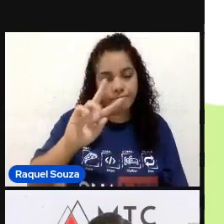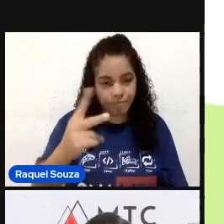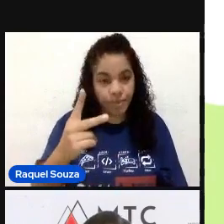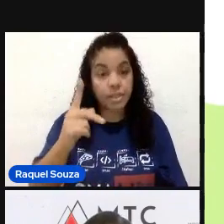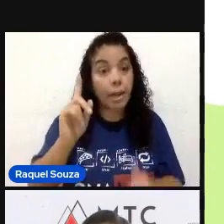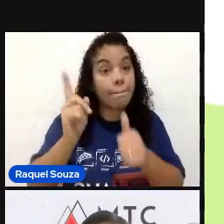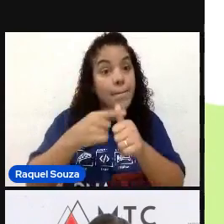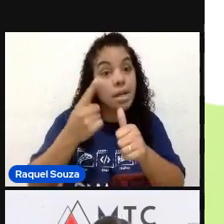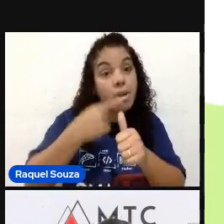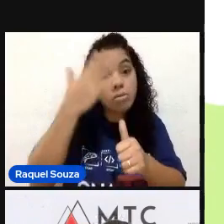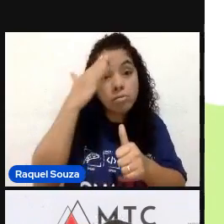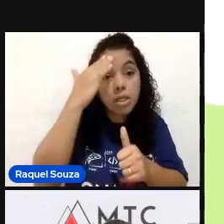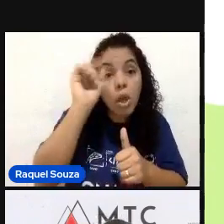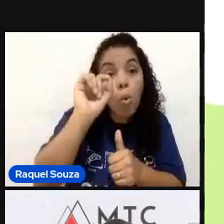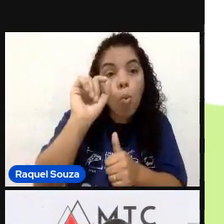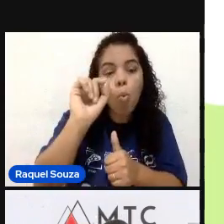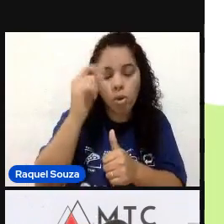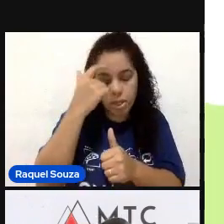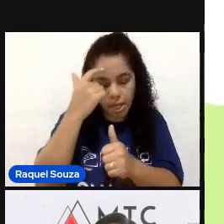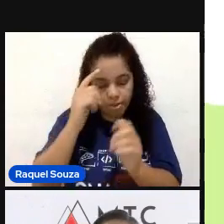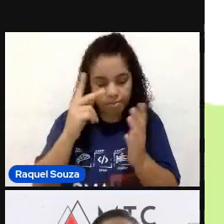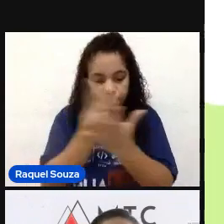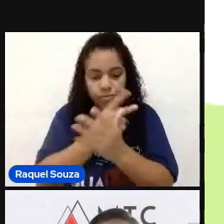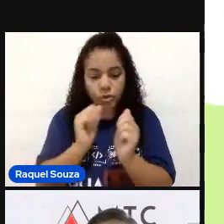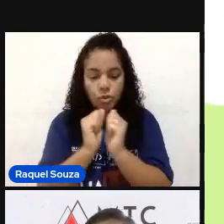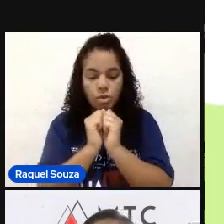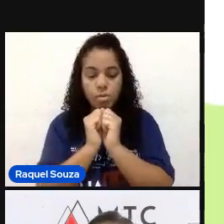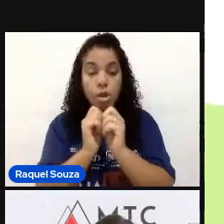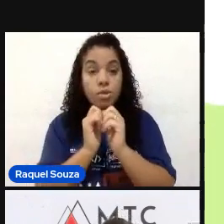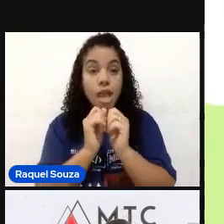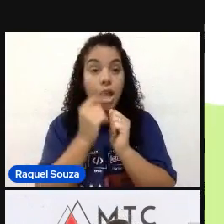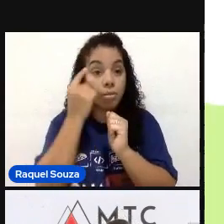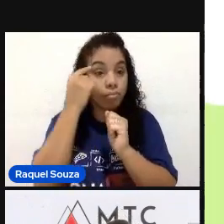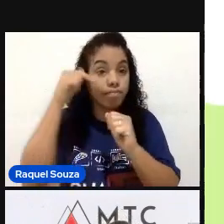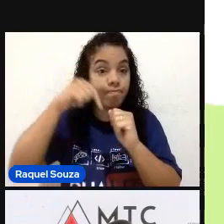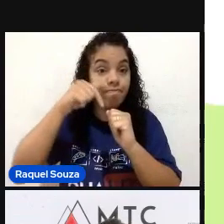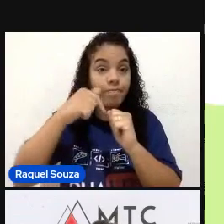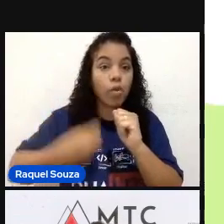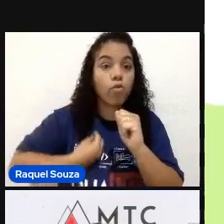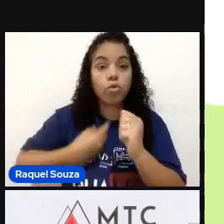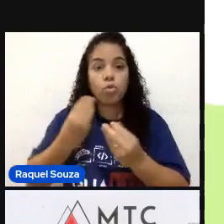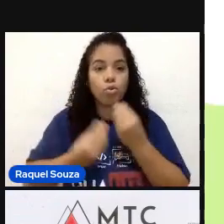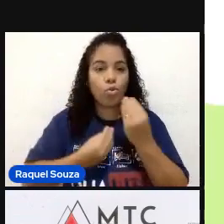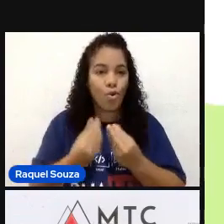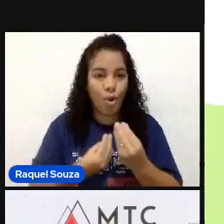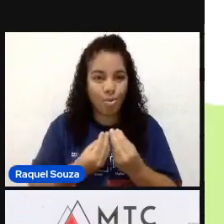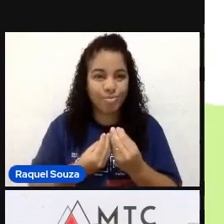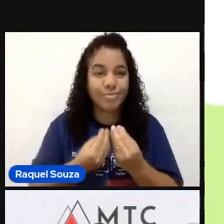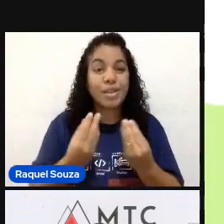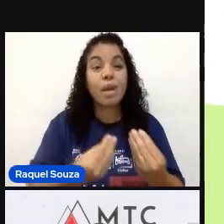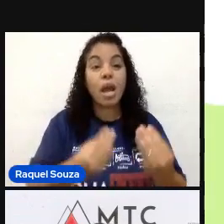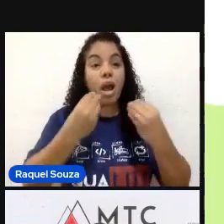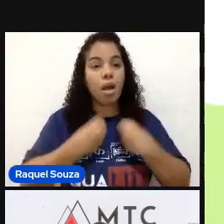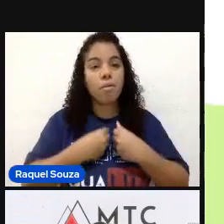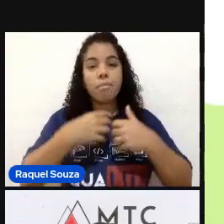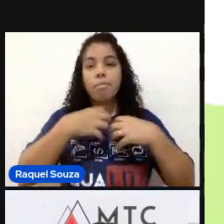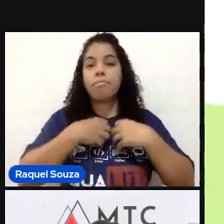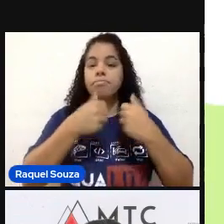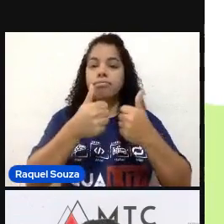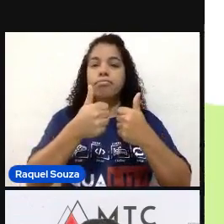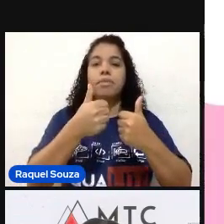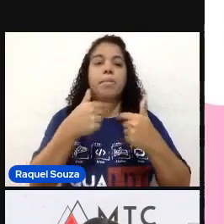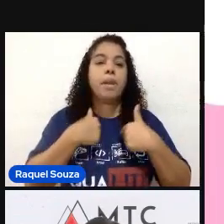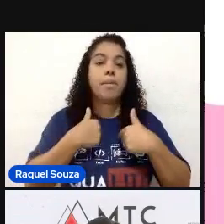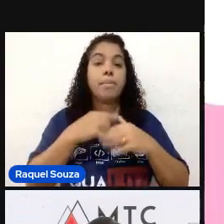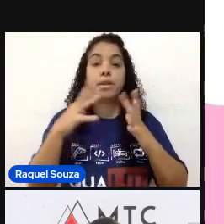que entender o meu cérebro, entender como o TDAH funciona, para trazer o bem-estar para mim em todos os